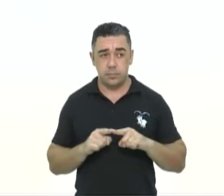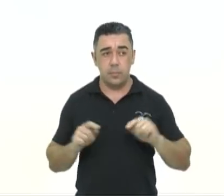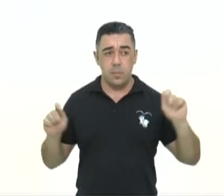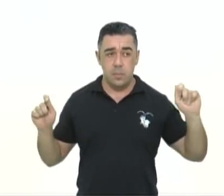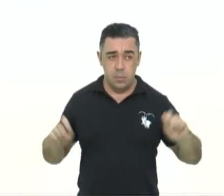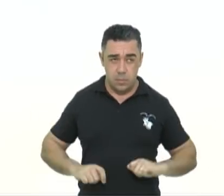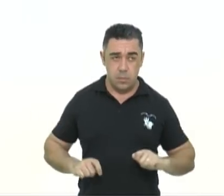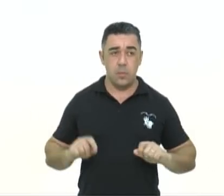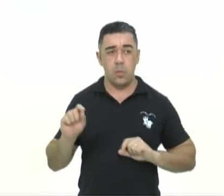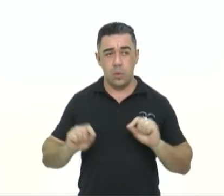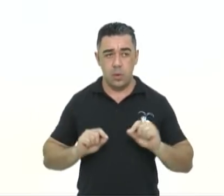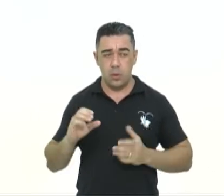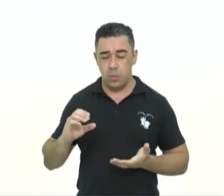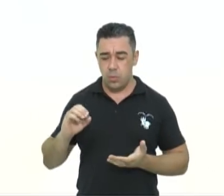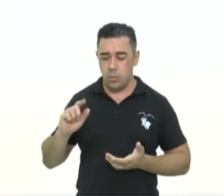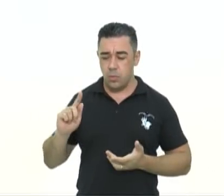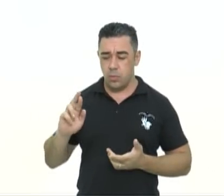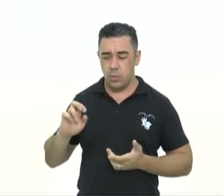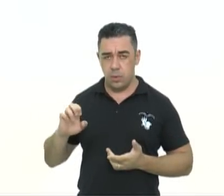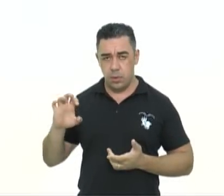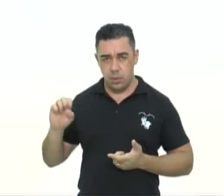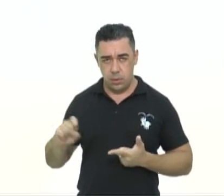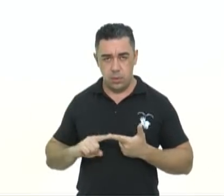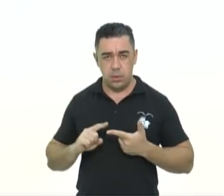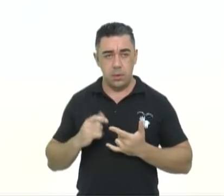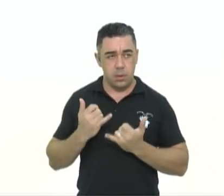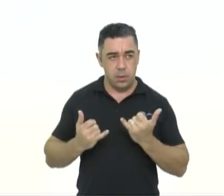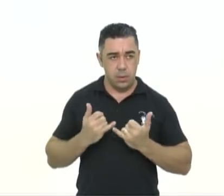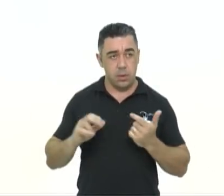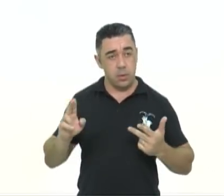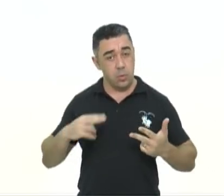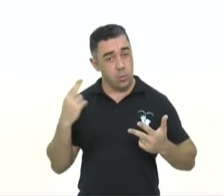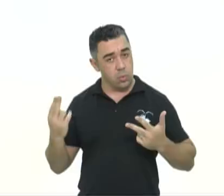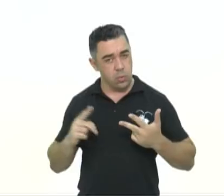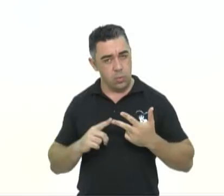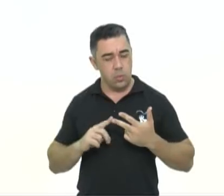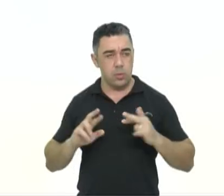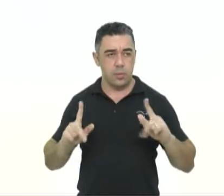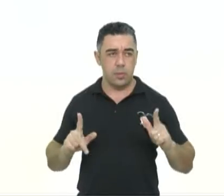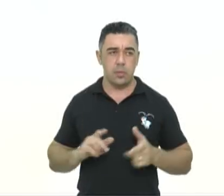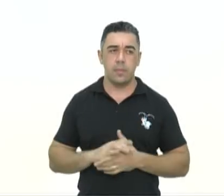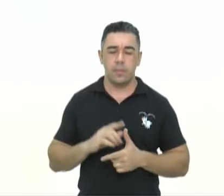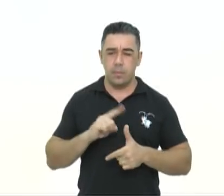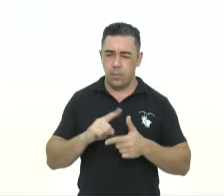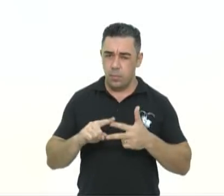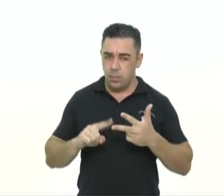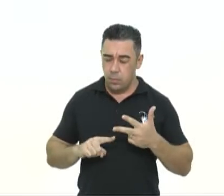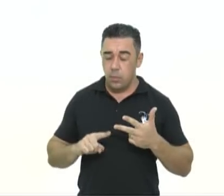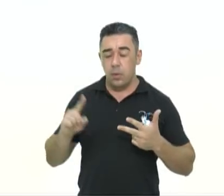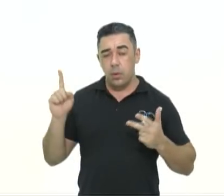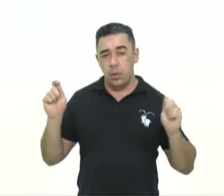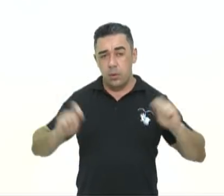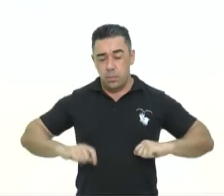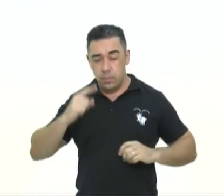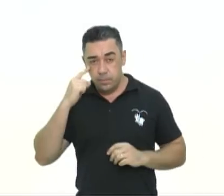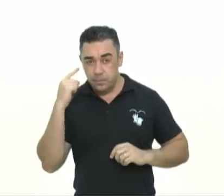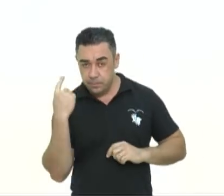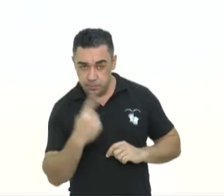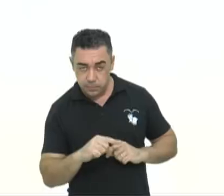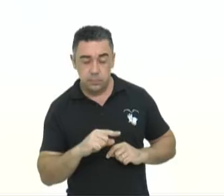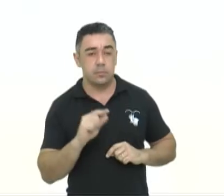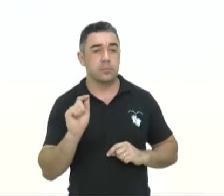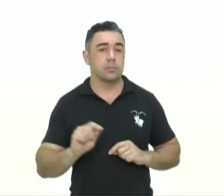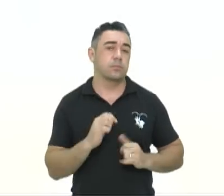podem ser congruentes, semelhantes ou diferentes. Então, é possível verificar